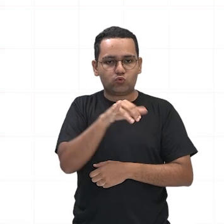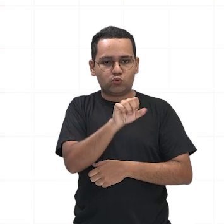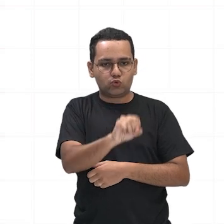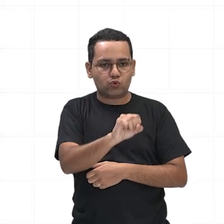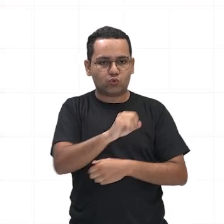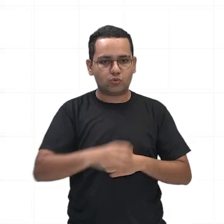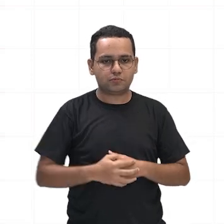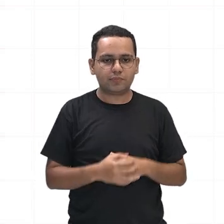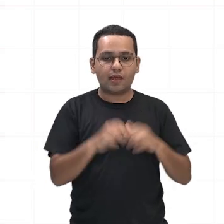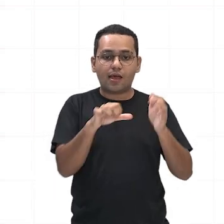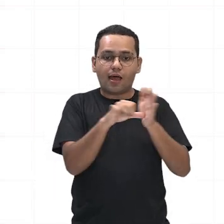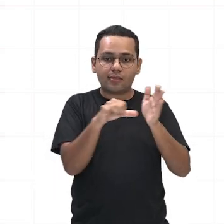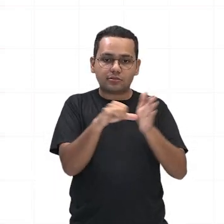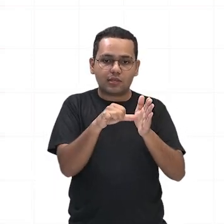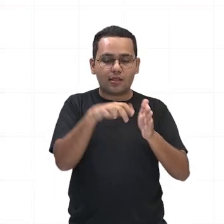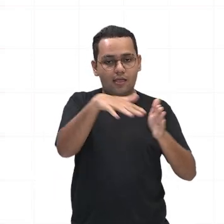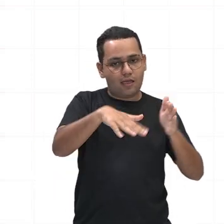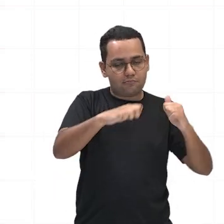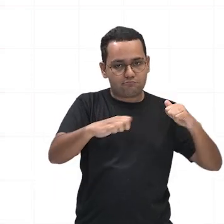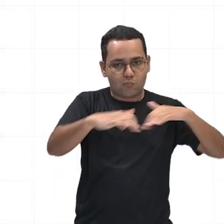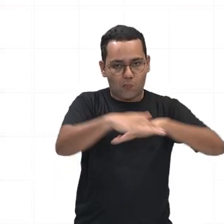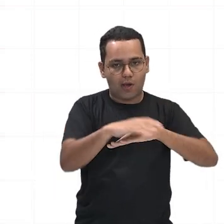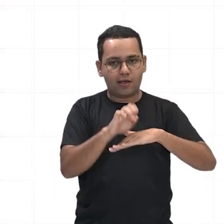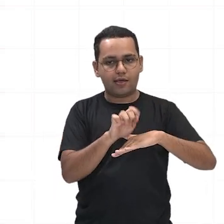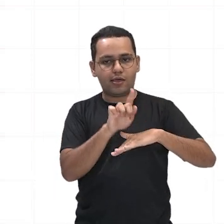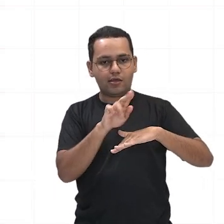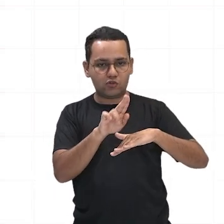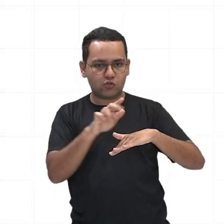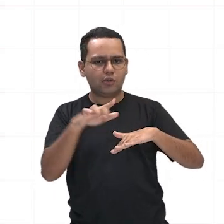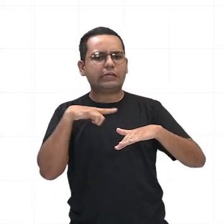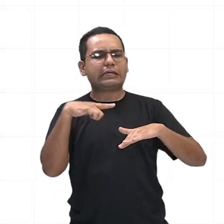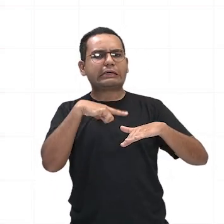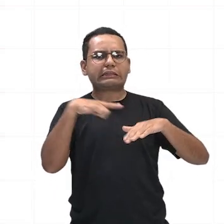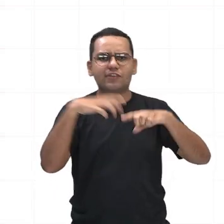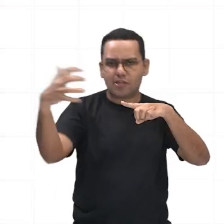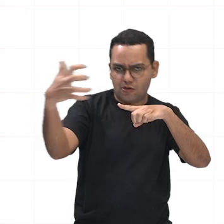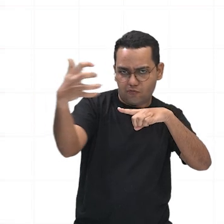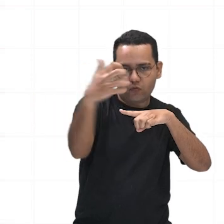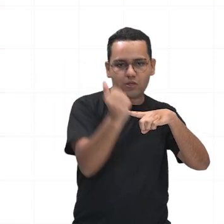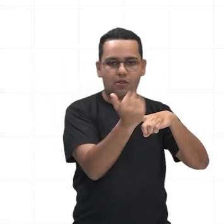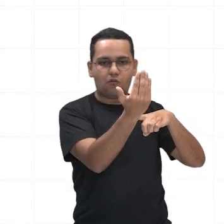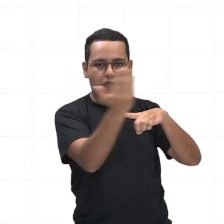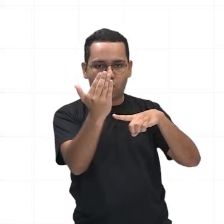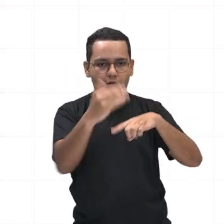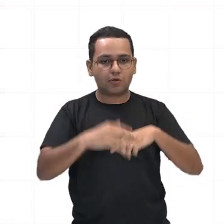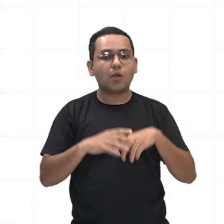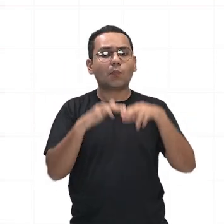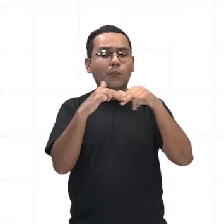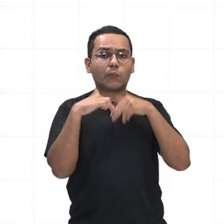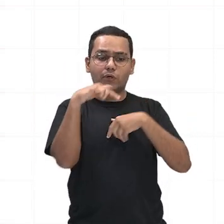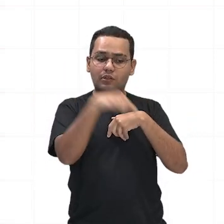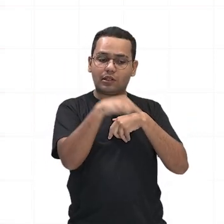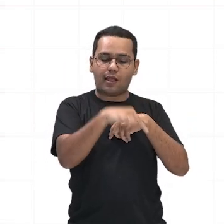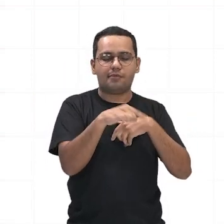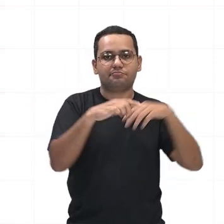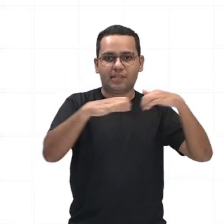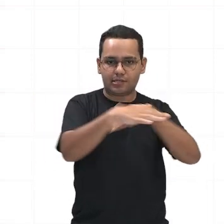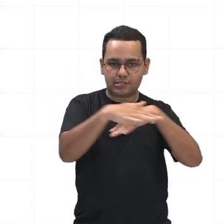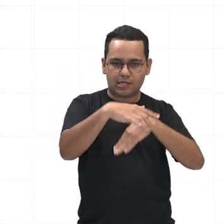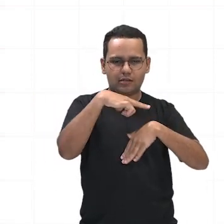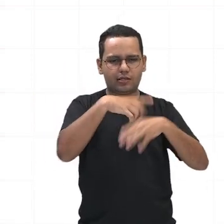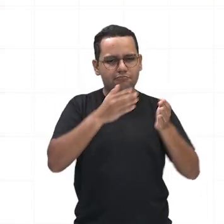e aberta para influências externas. Tornou-se uma cidade de navegadores,